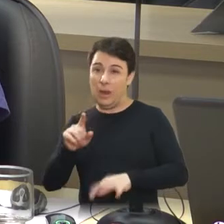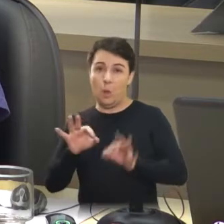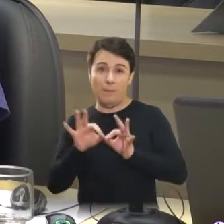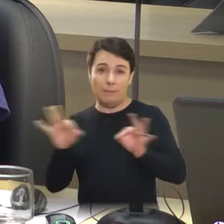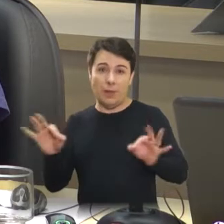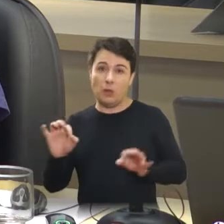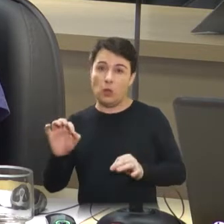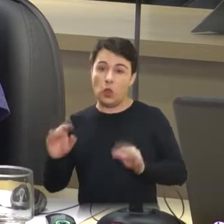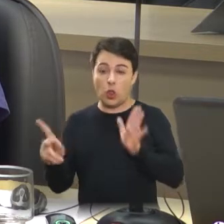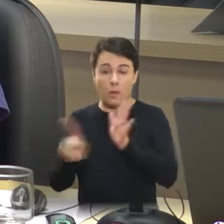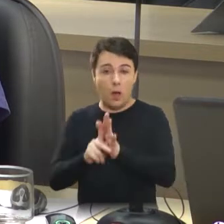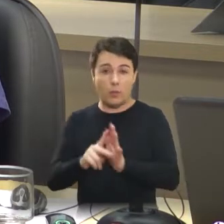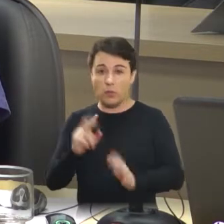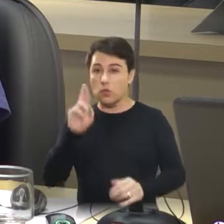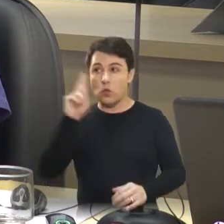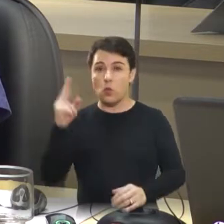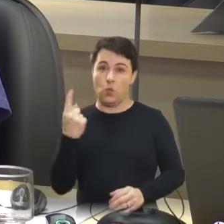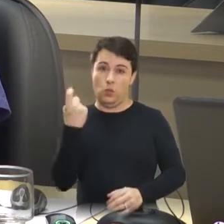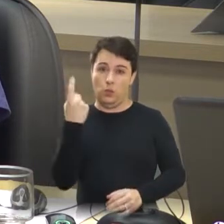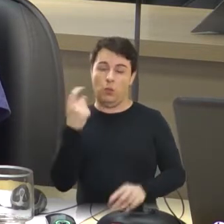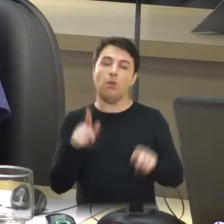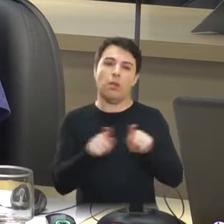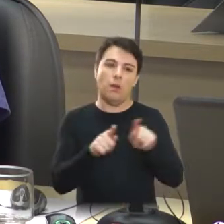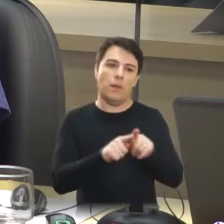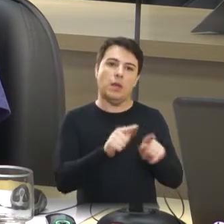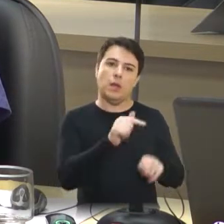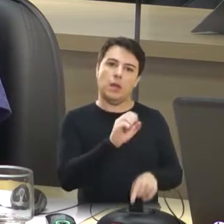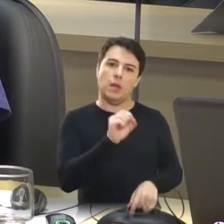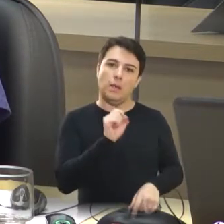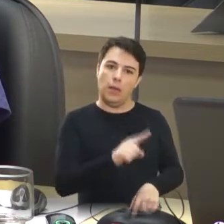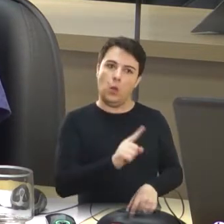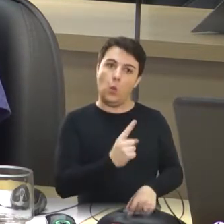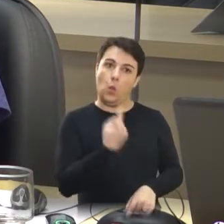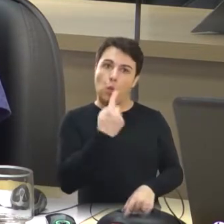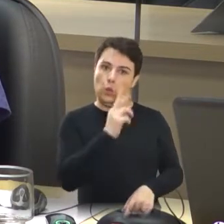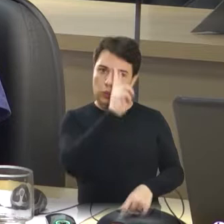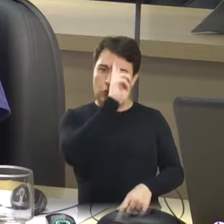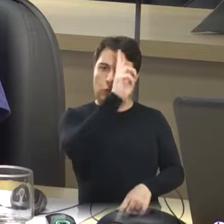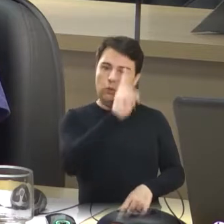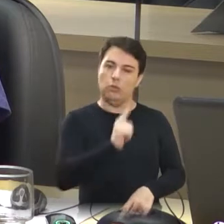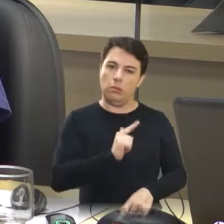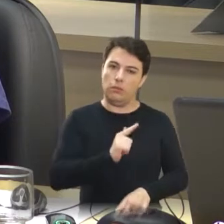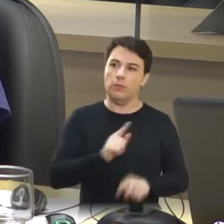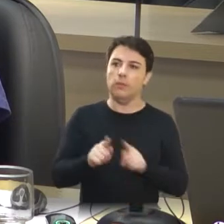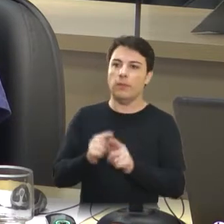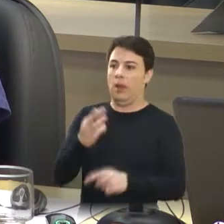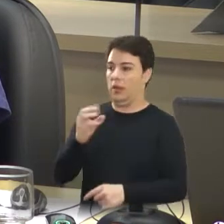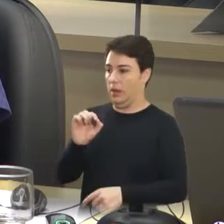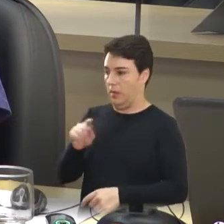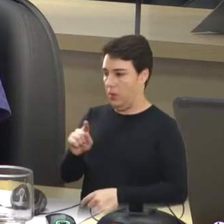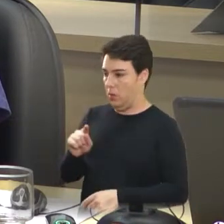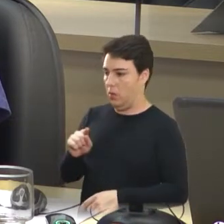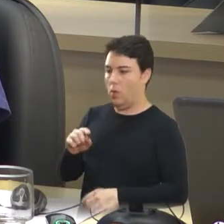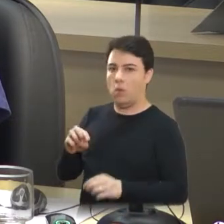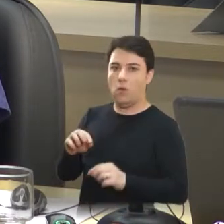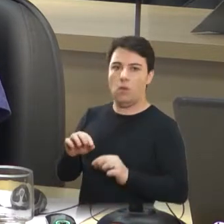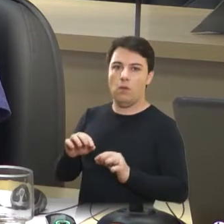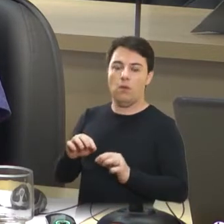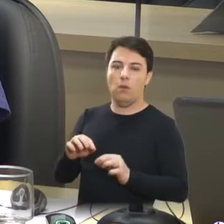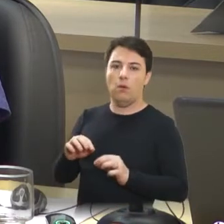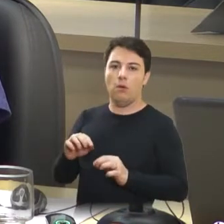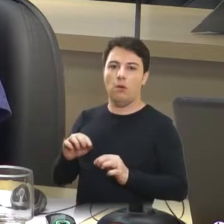um proprietário. Área de 70 mil metros quadrados, que é de um proprietário. De 30 mil metros, que é de outro